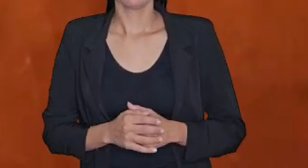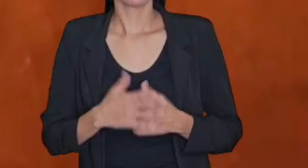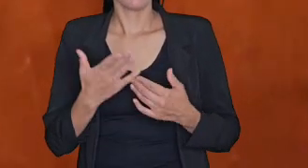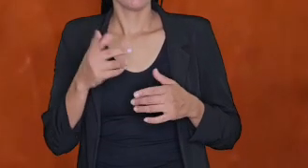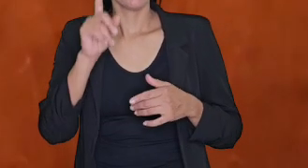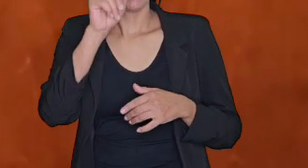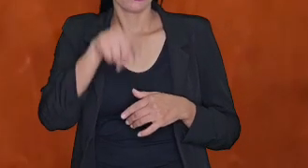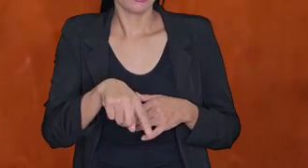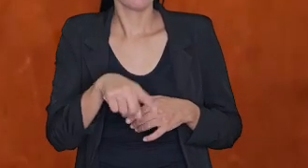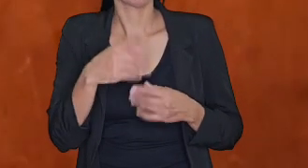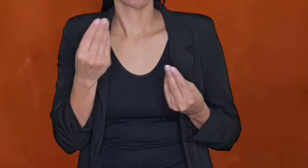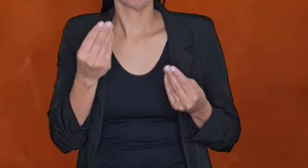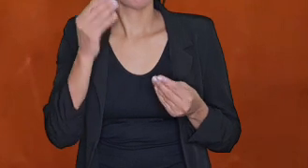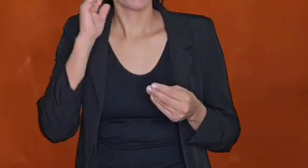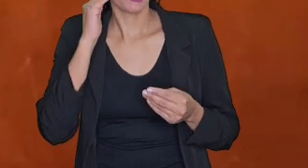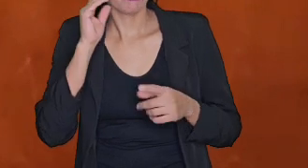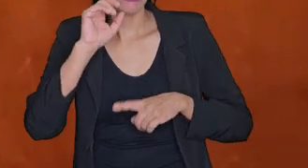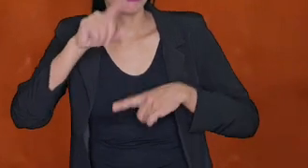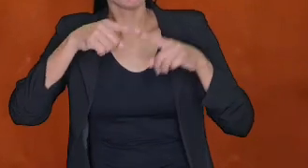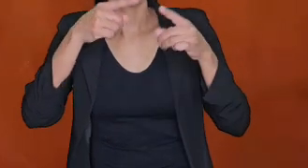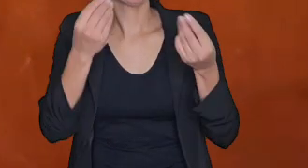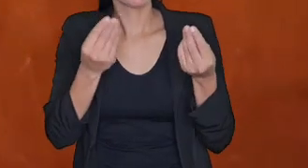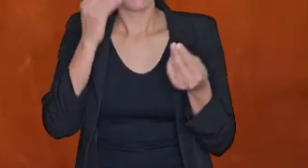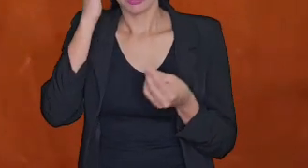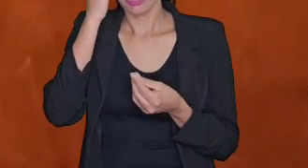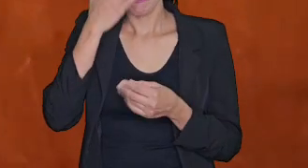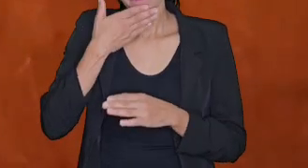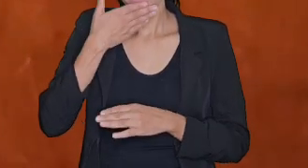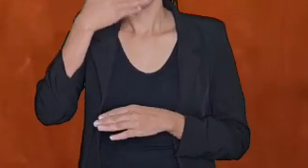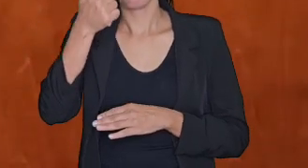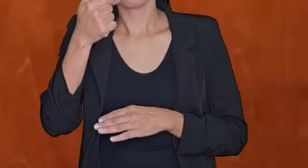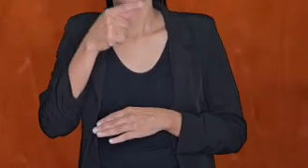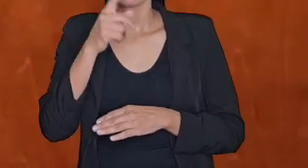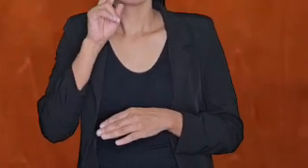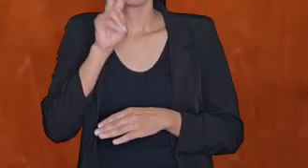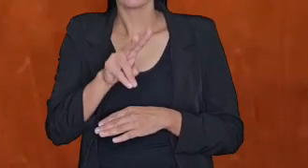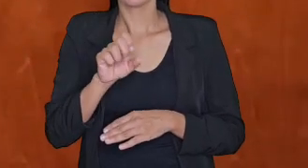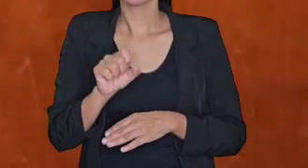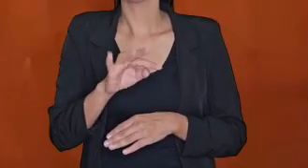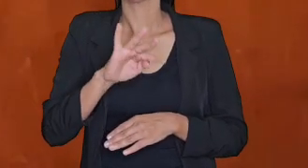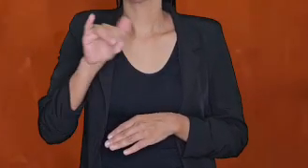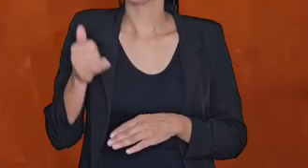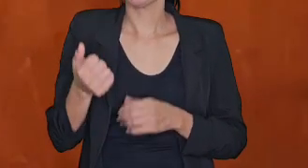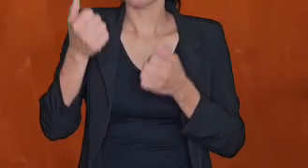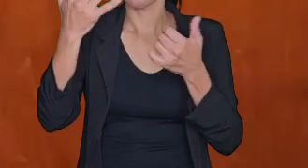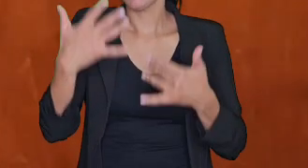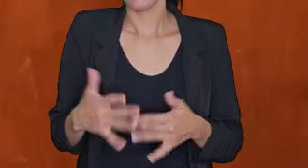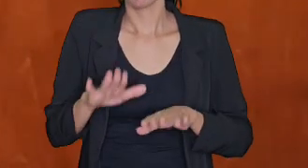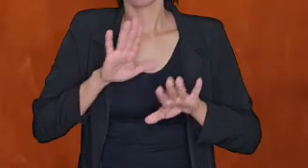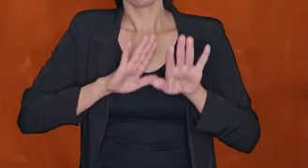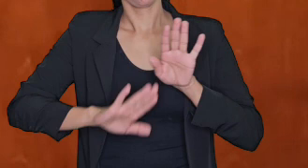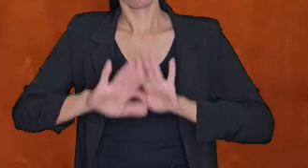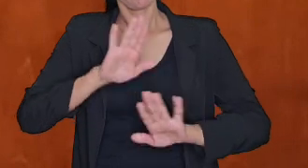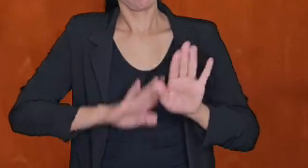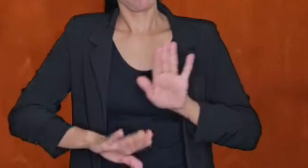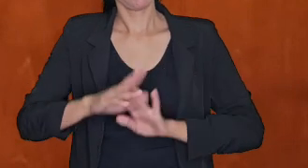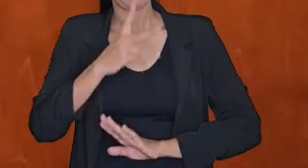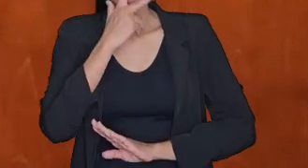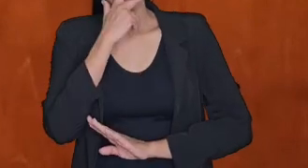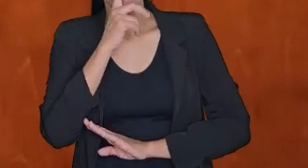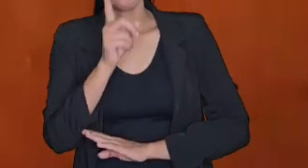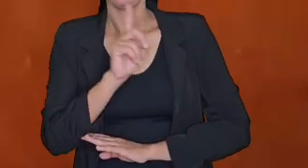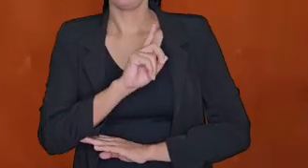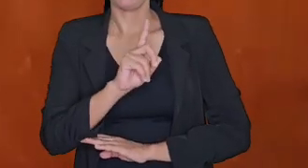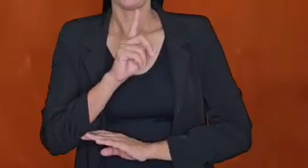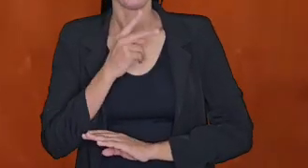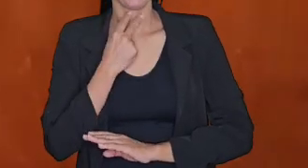Hércules, isso não seria o caso de fazer essa evolução de entendimento? a gente acabou de ver um precedente do STJ dizendo